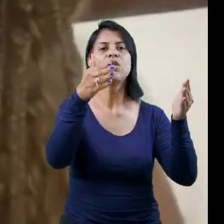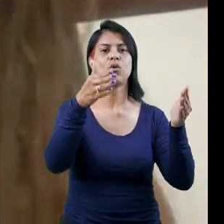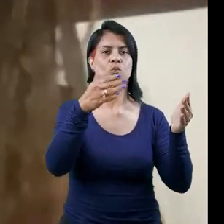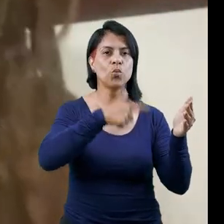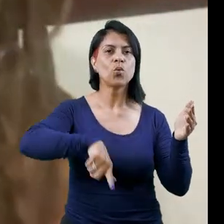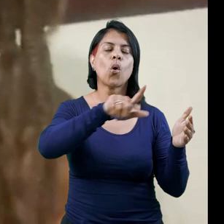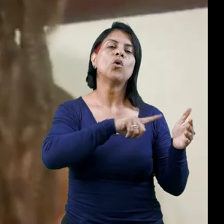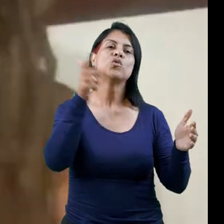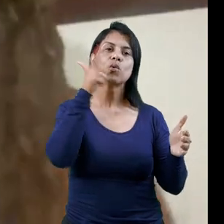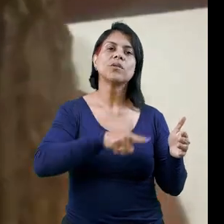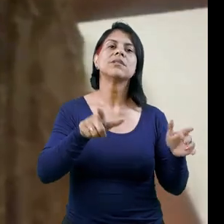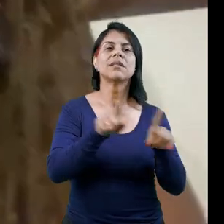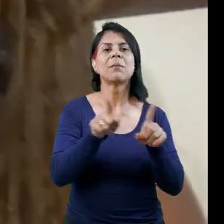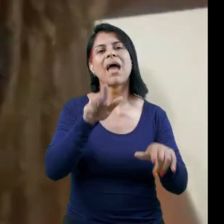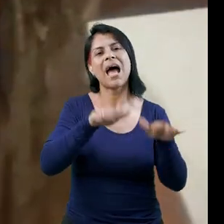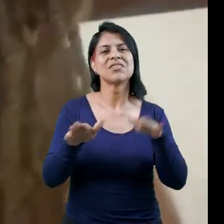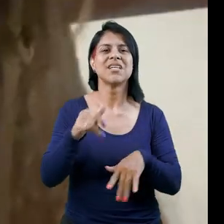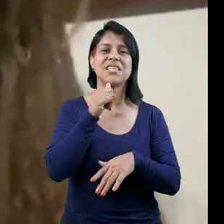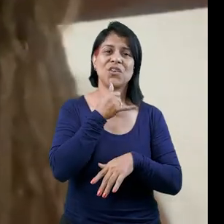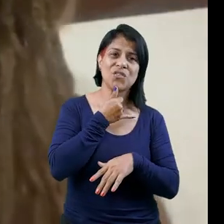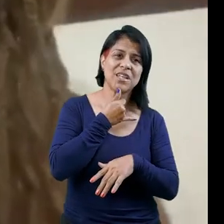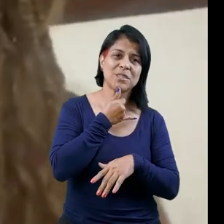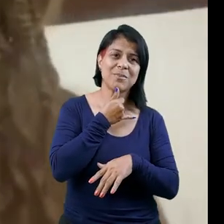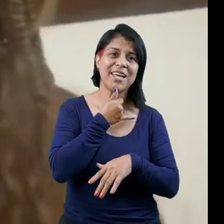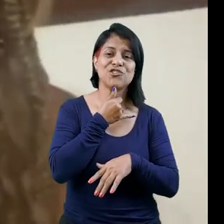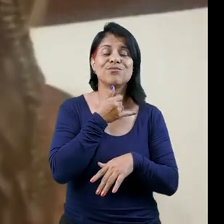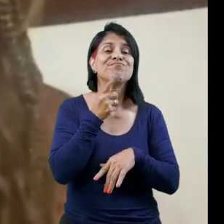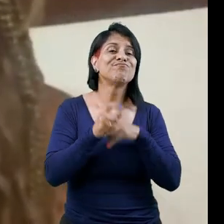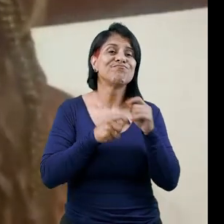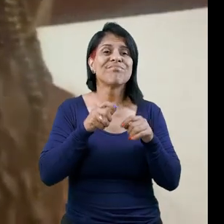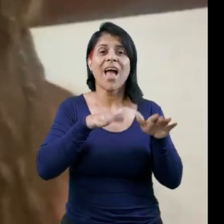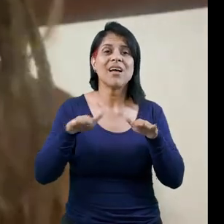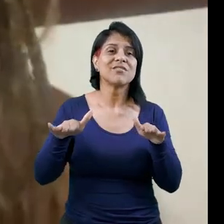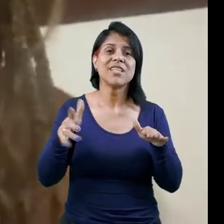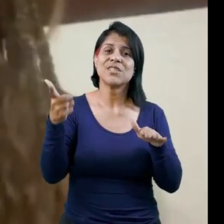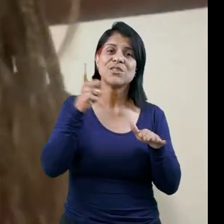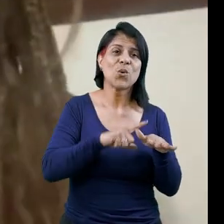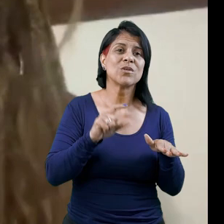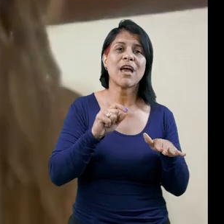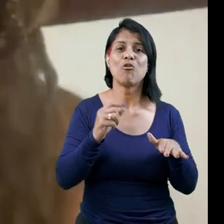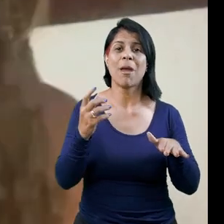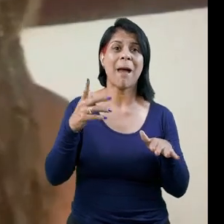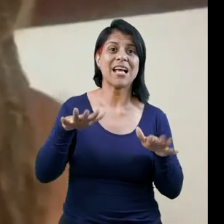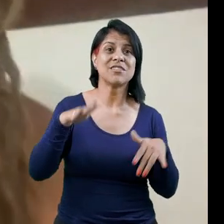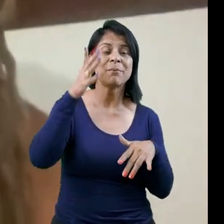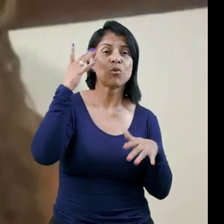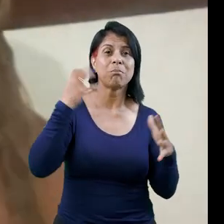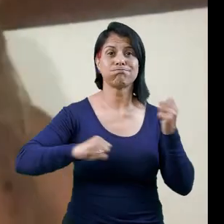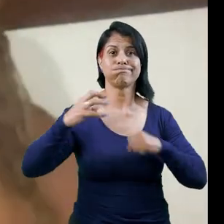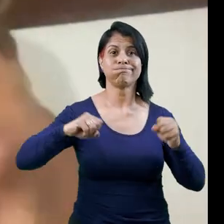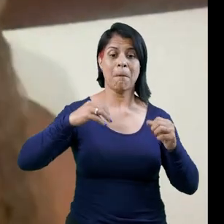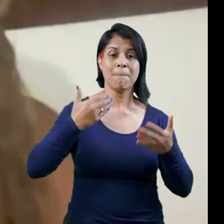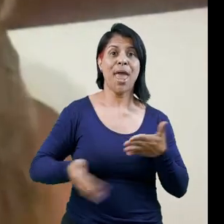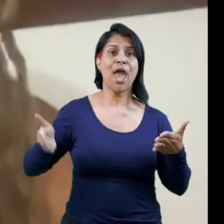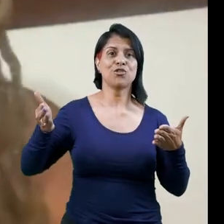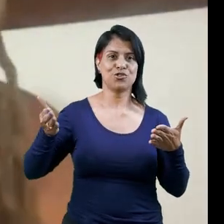que a gente, infelizmente, está suscetível a uma série de furtos, de roubos, de apropriações. Então,